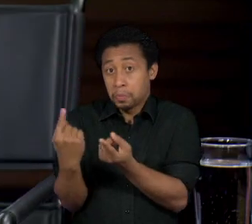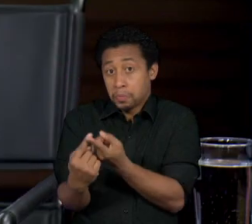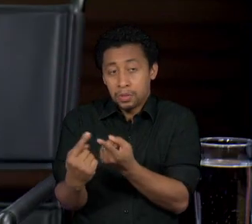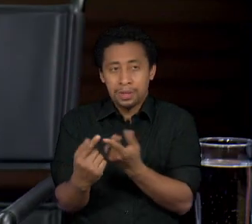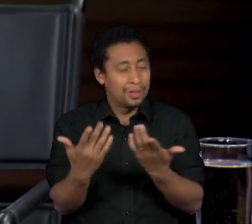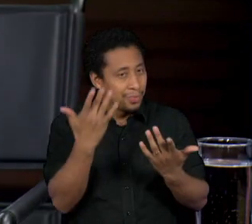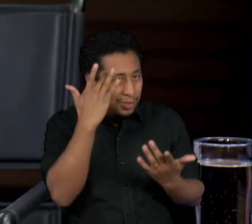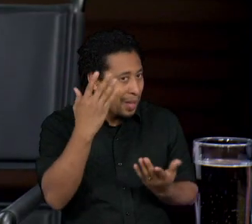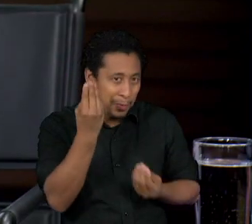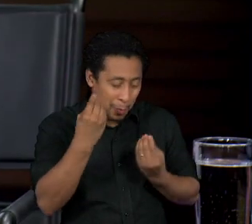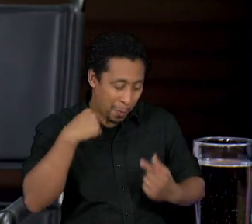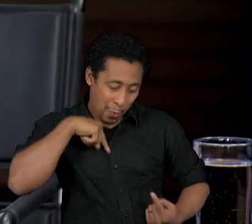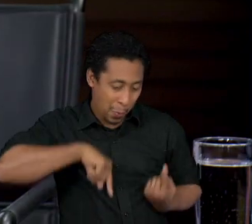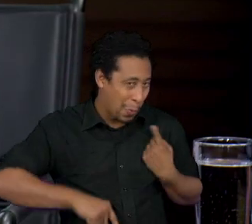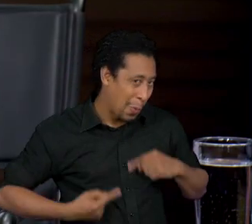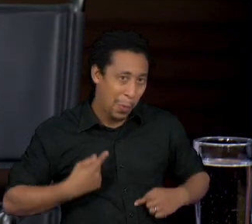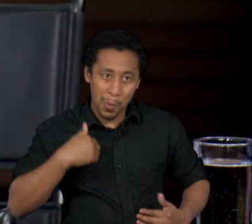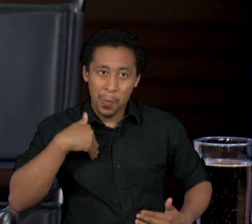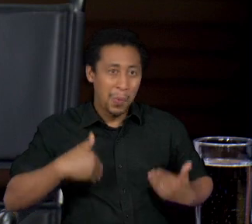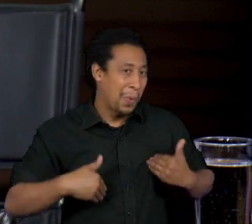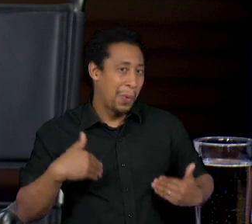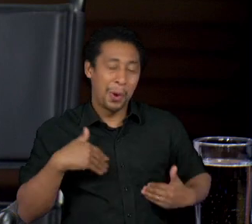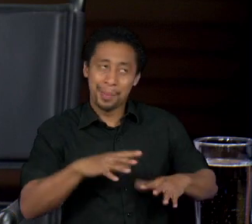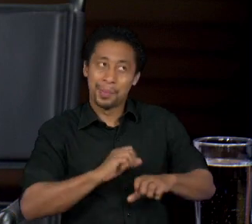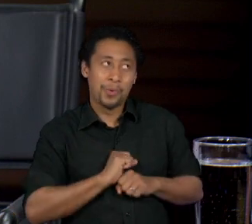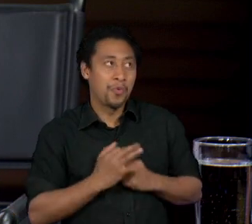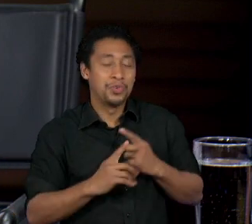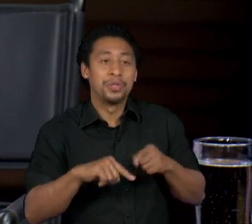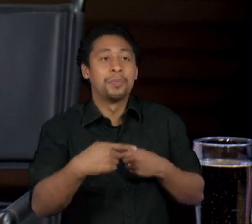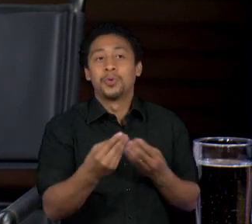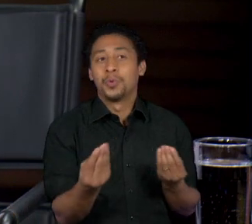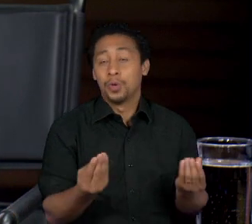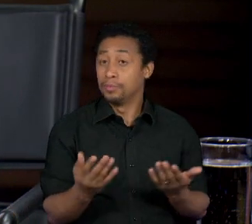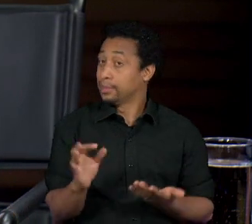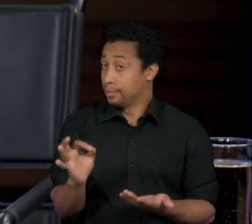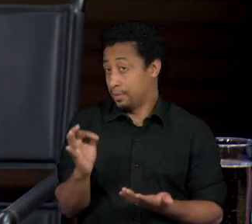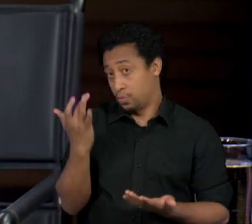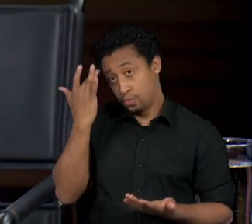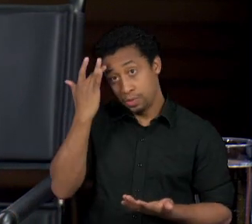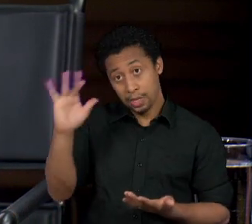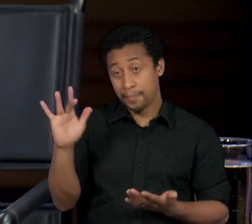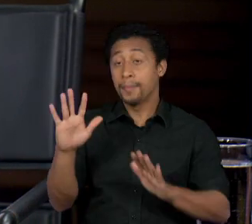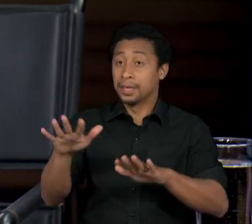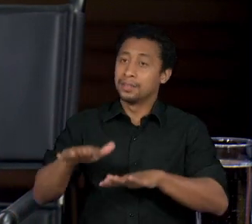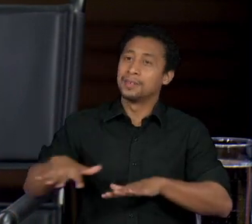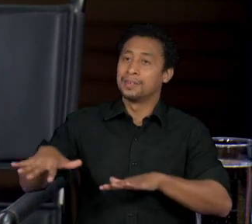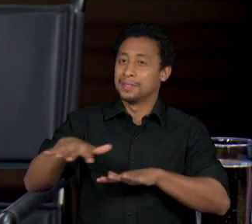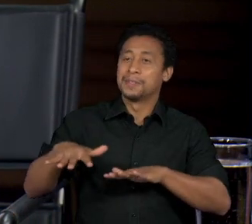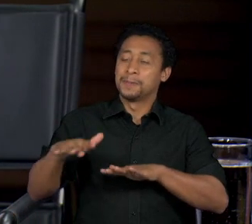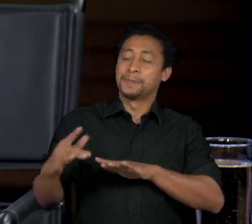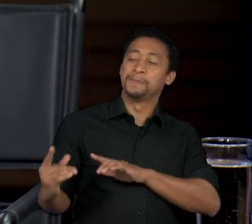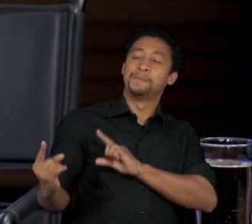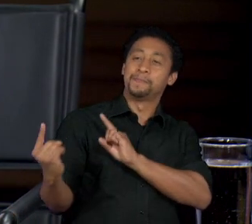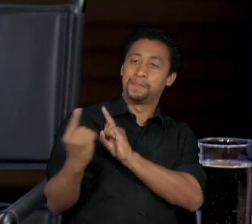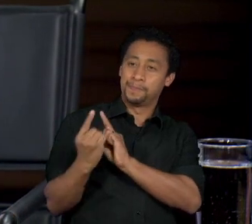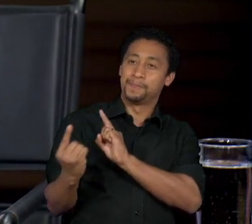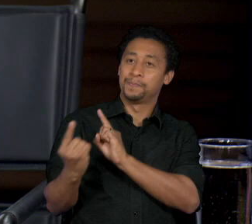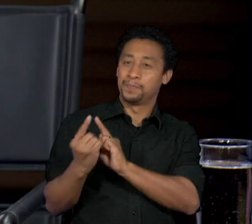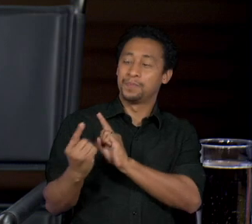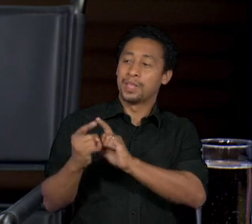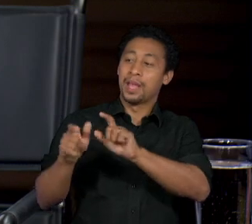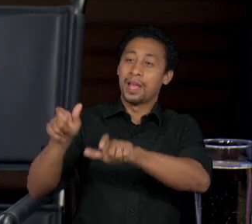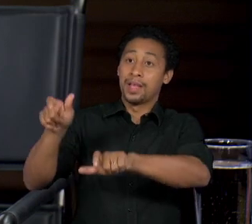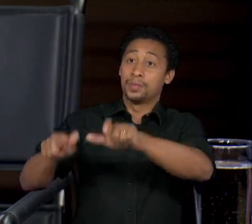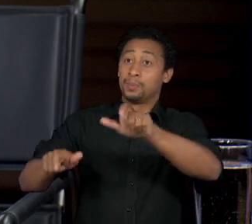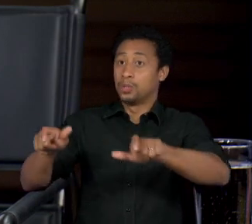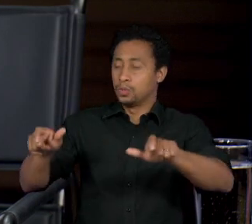é a verdade. O que dá para perceber no consultório é que as pessoas que vão fazer avaliação neuropsicológica são estímulos que você acaba